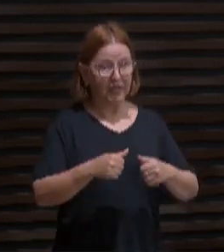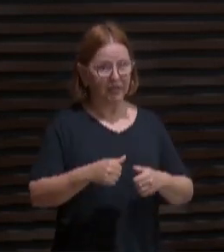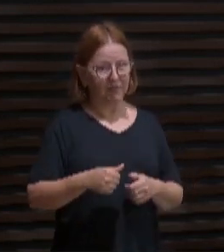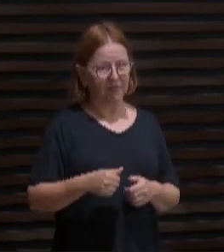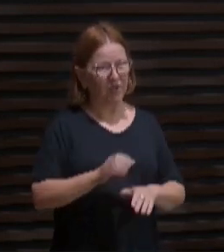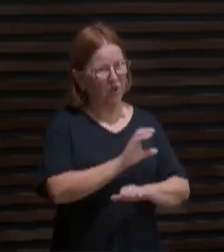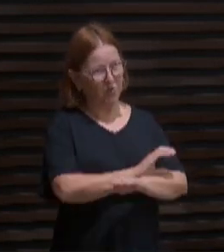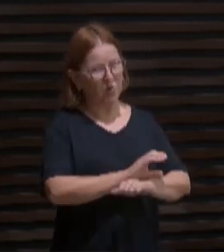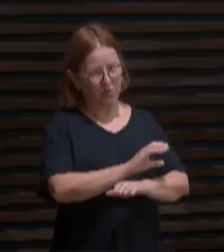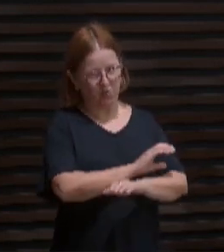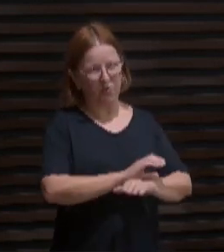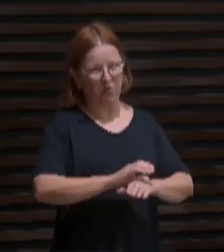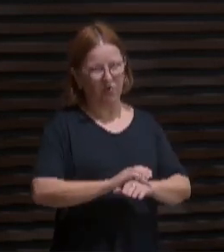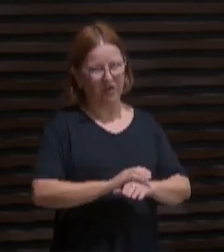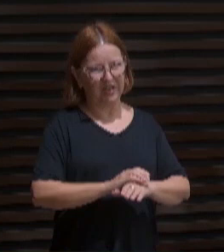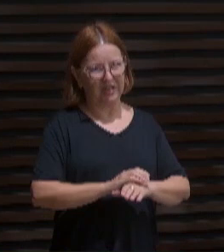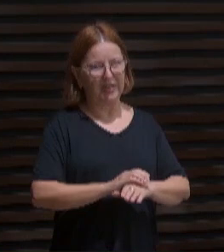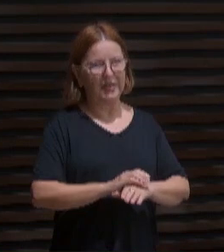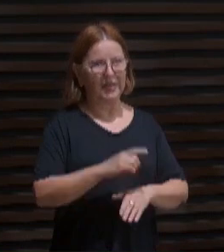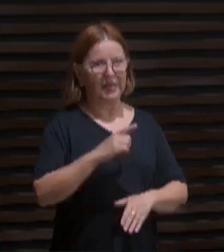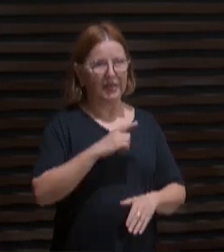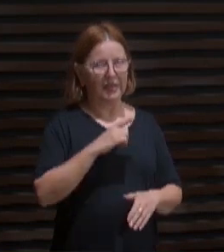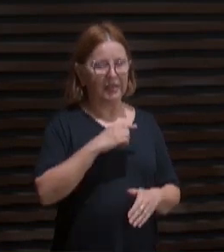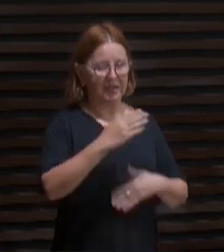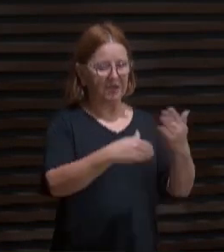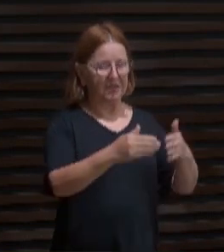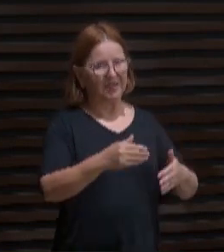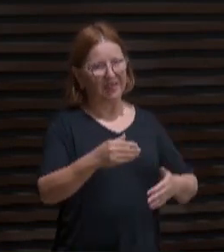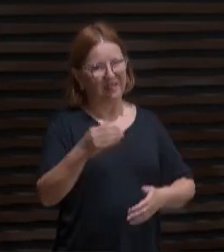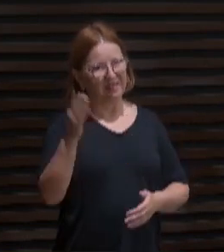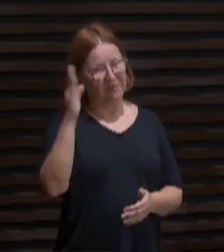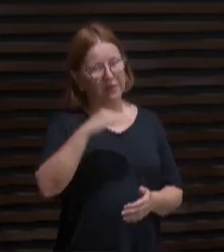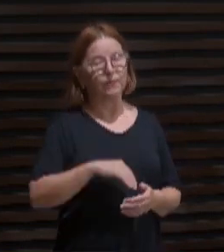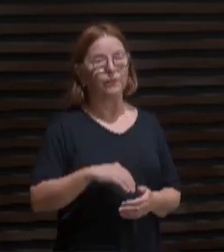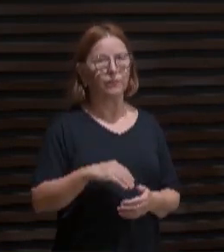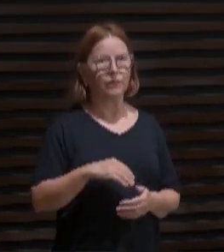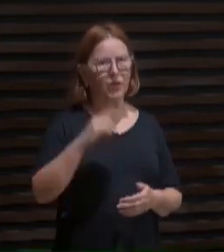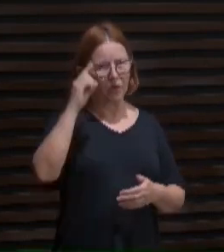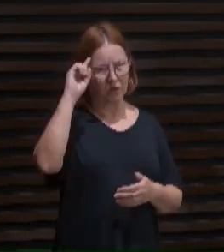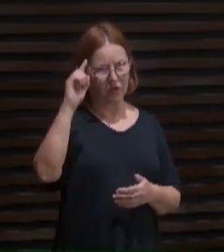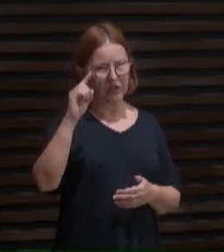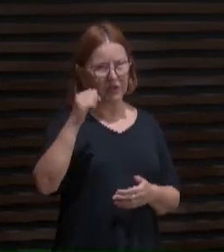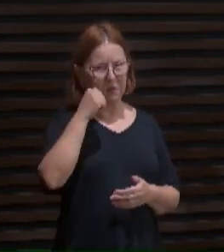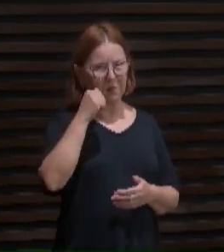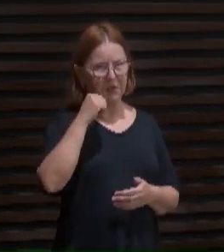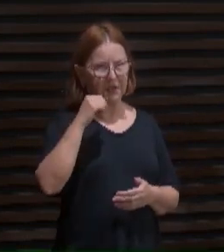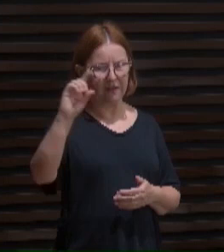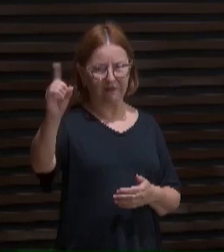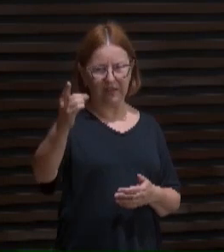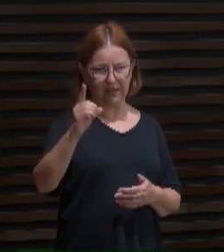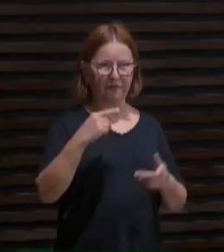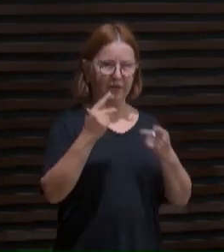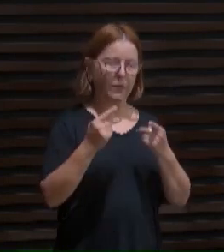trazido tantos desastres. Um dia uma menina chegou aqui e disse, tinha uma festa que